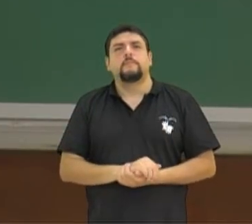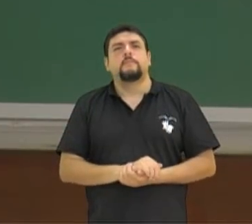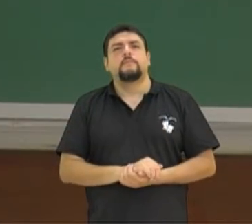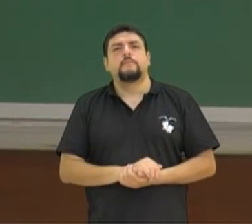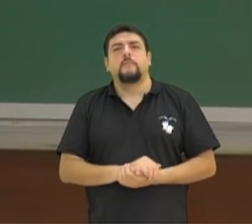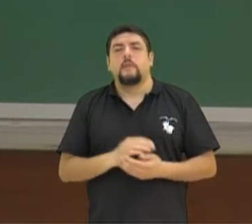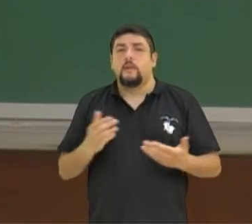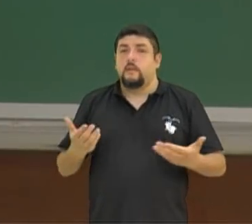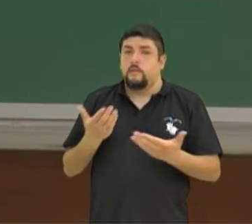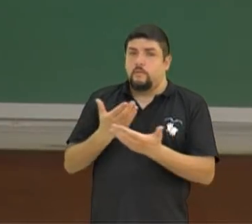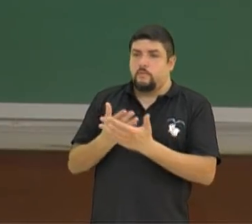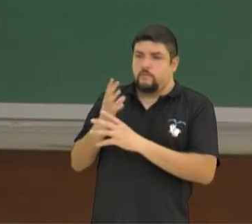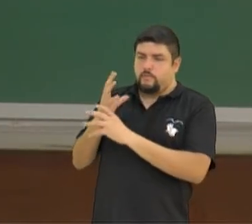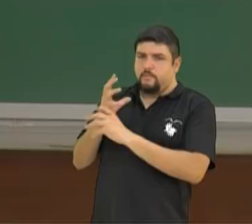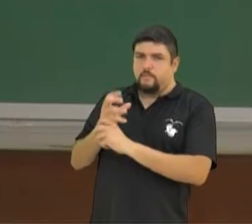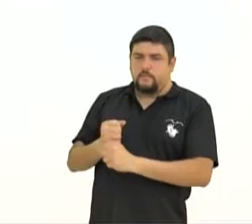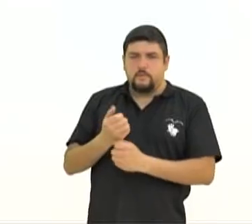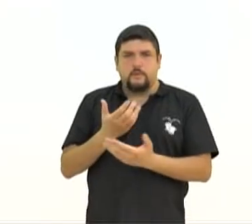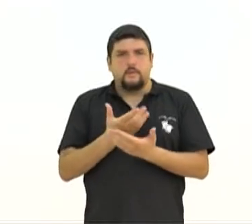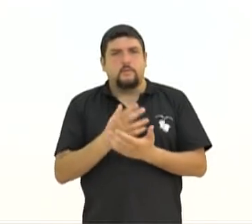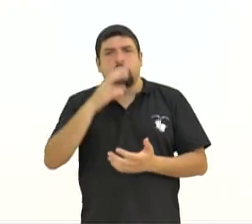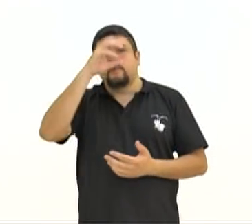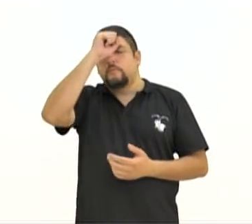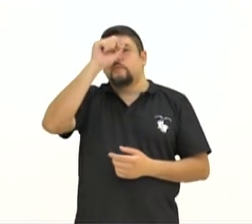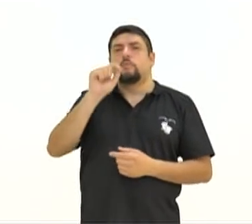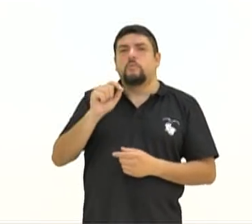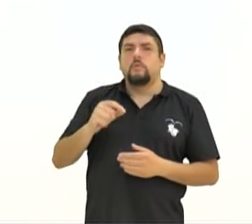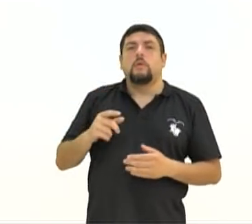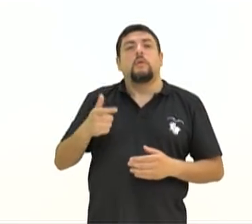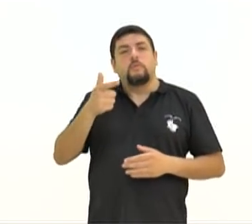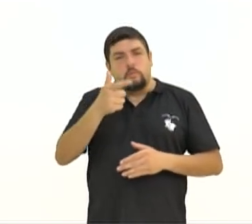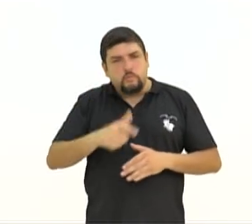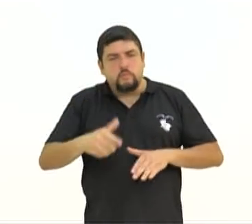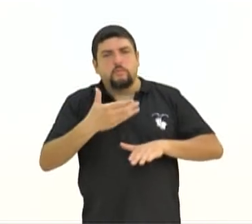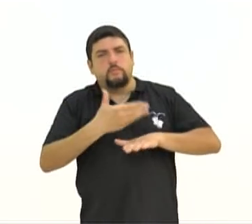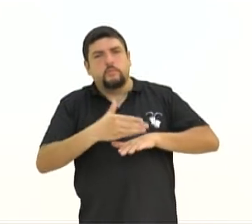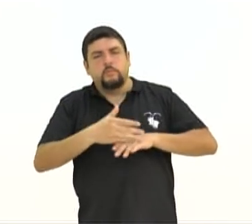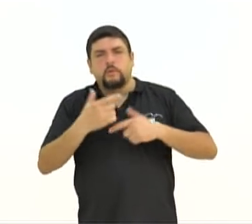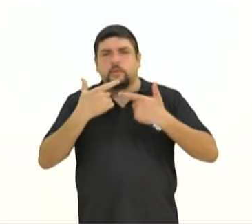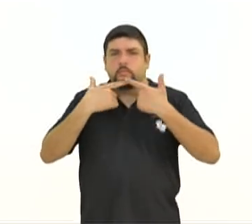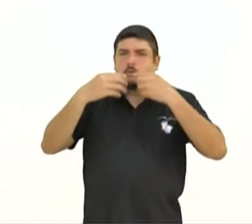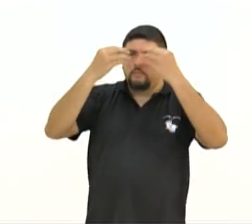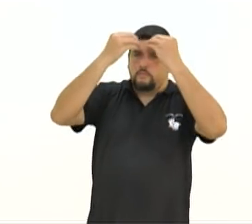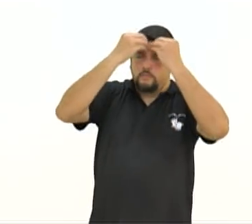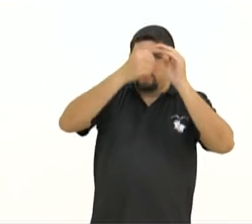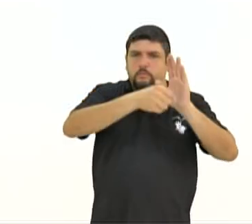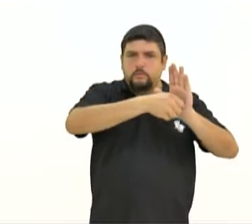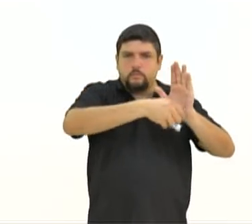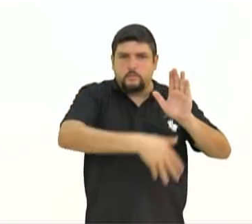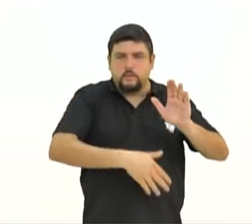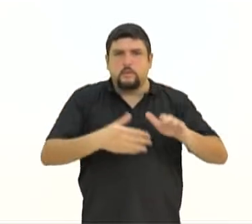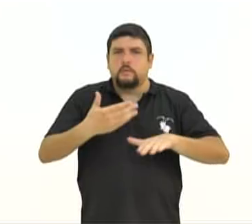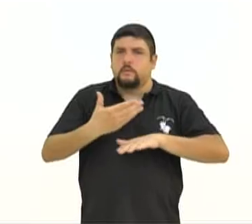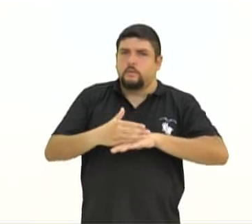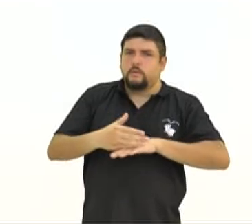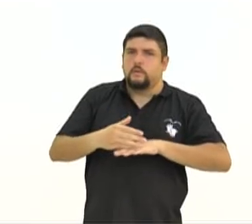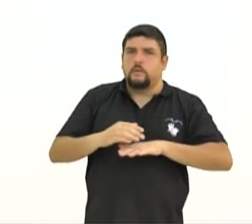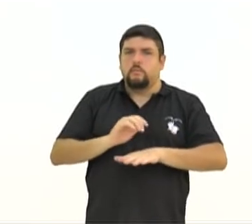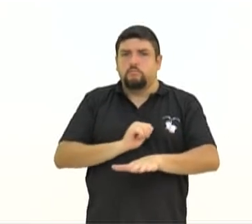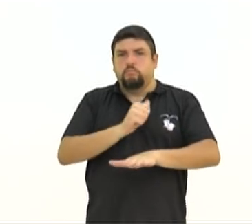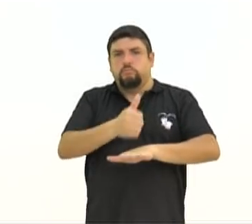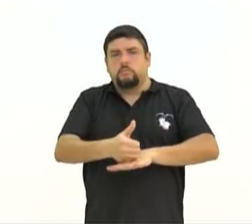né? Então, na aula de hoje a gente fez mais uma retomada de figuras de linguagem, estudamos mais um pouquinho a metonímia, a gente vai